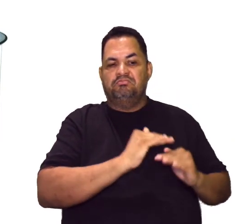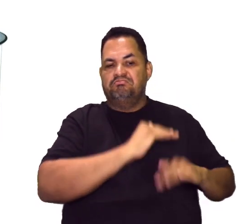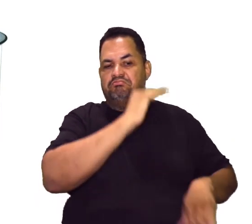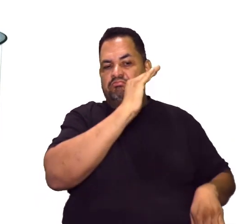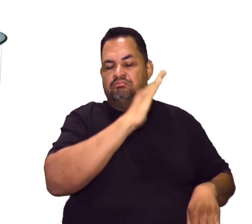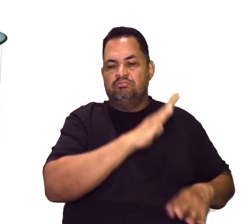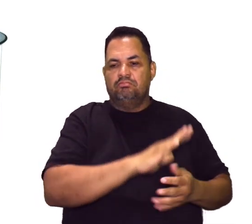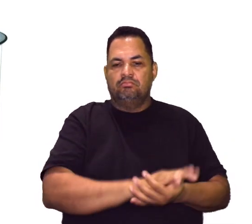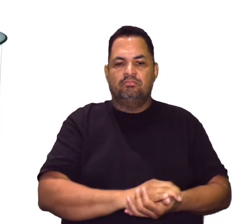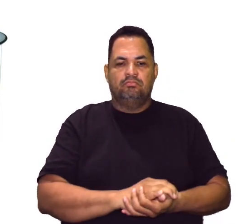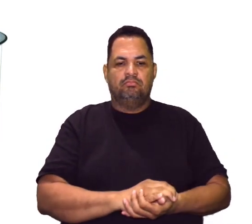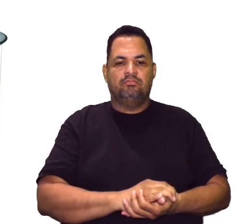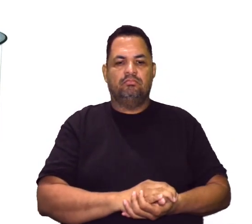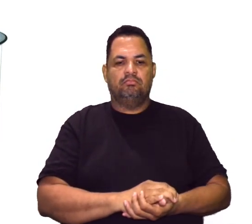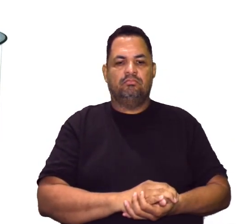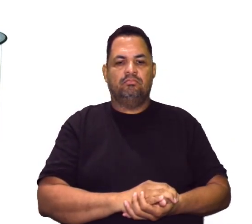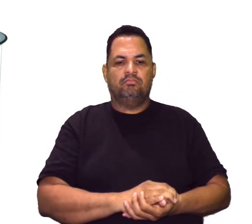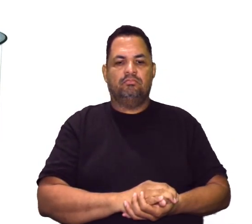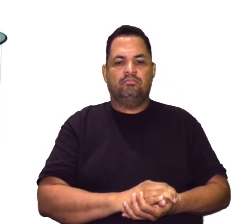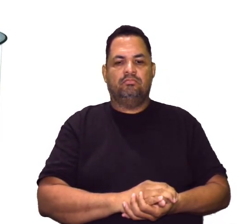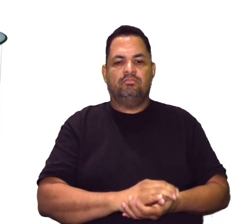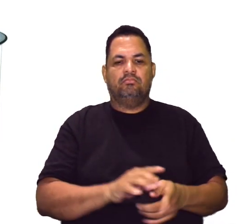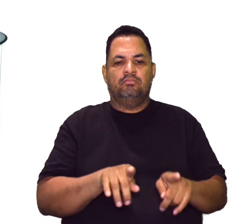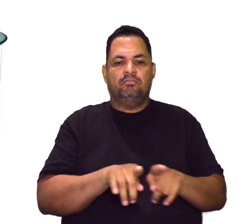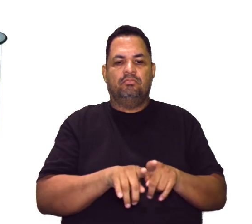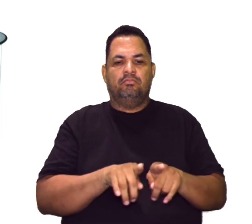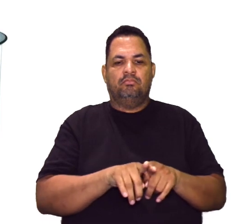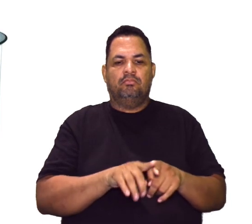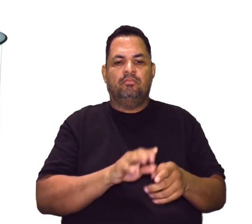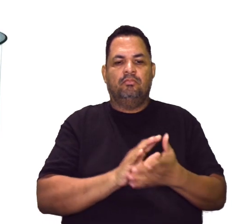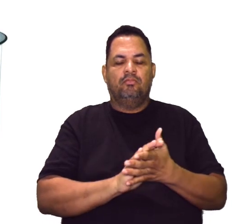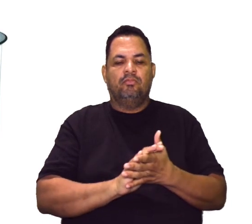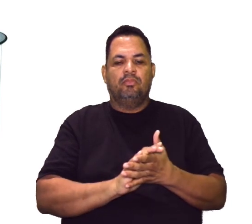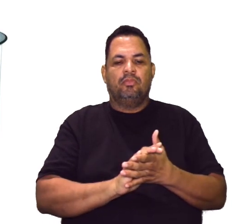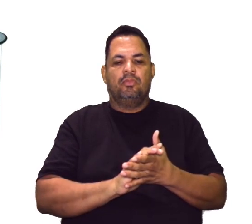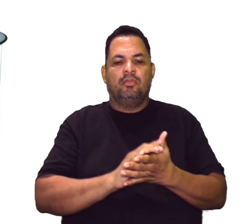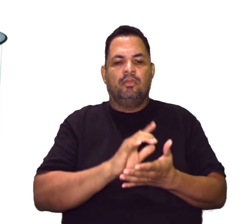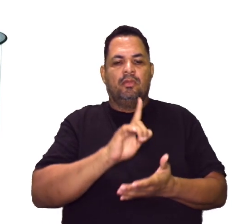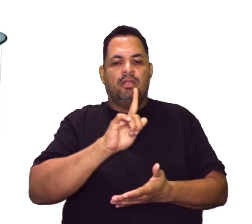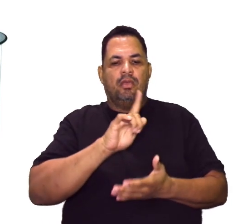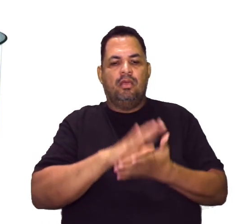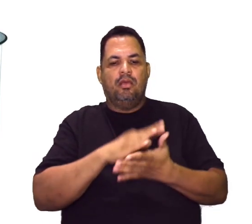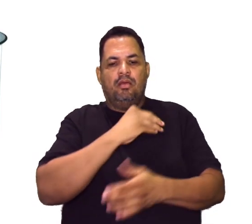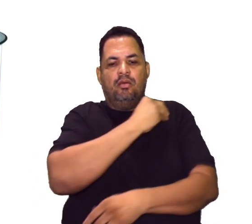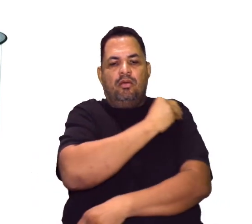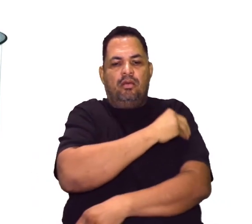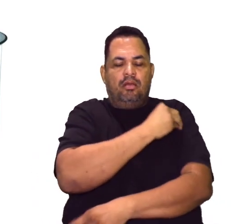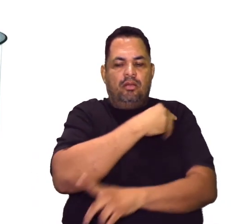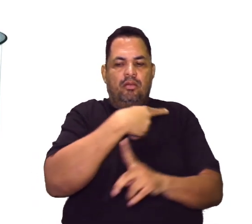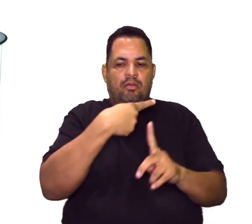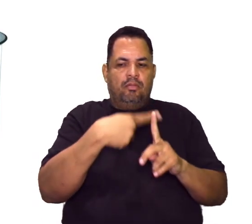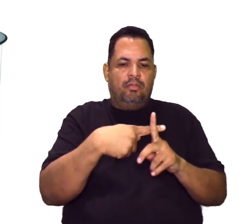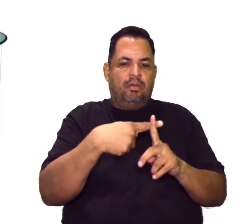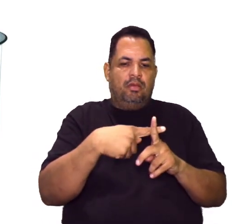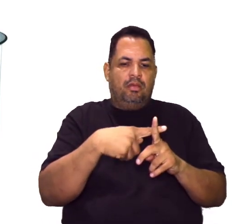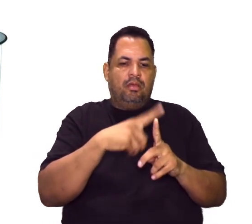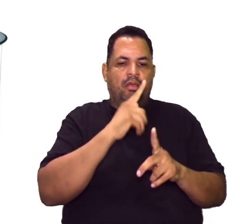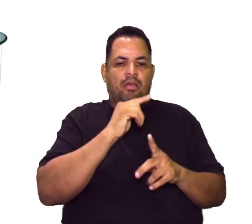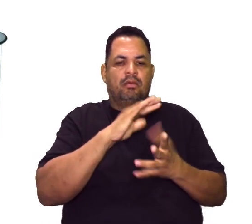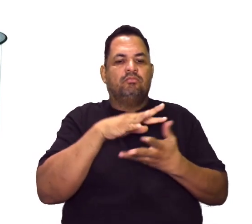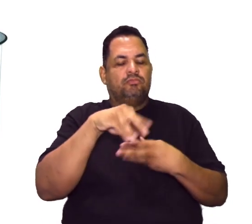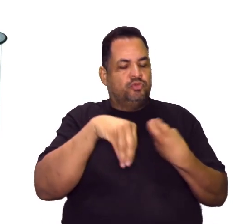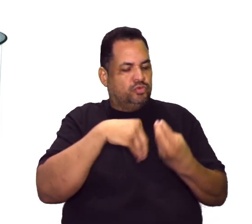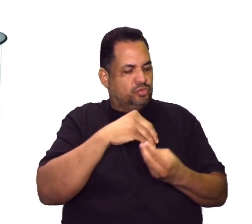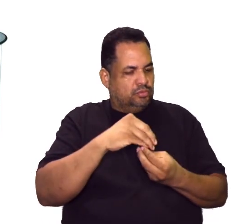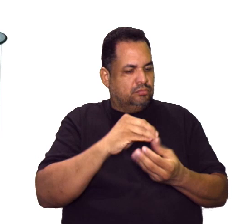apolar, hidrocarbonetos, a água é polar. Etanol e água se misturam, porque o etanol